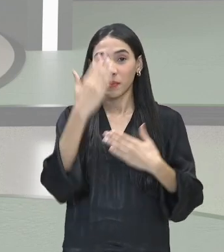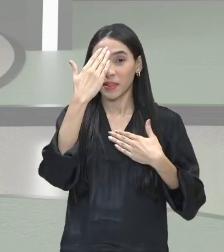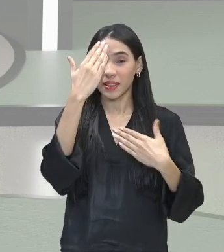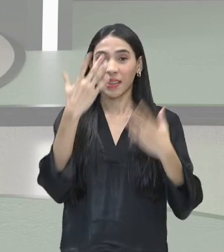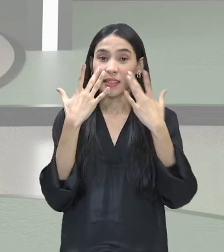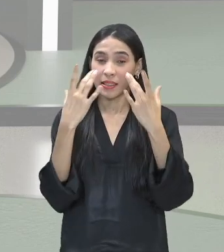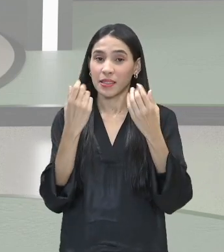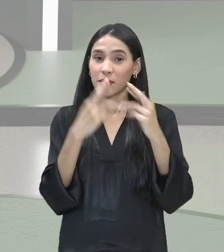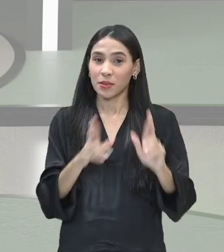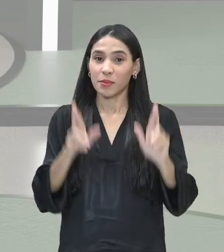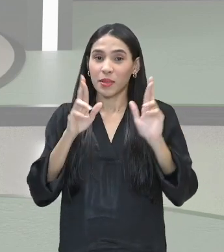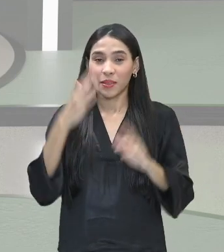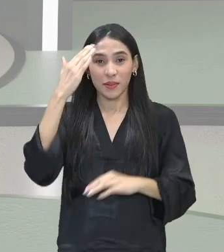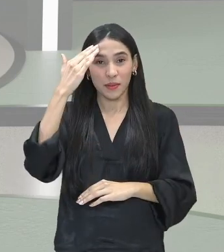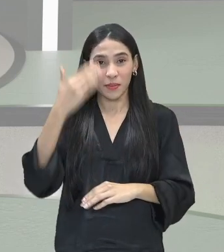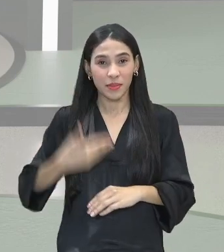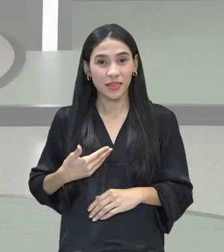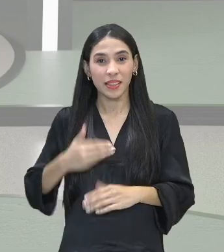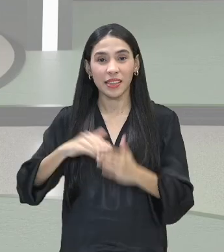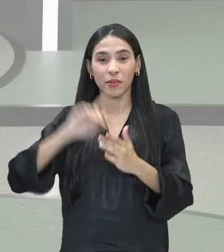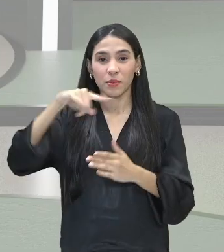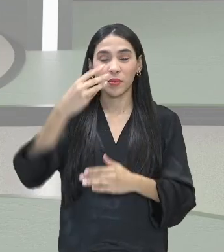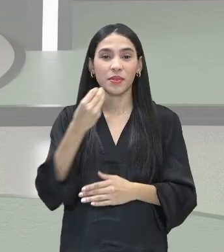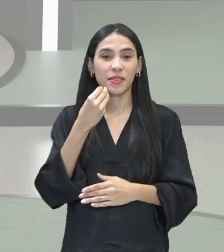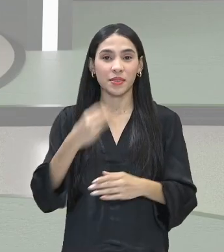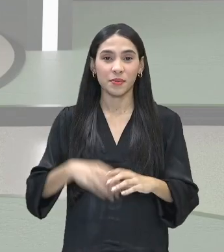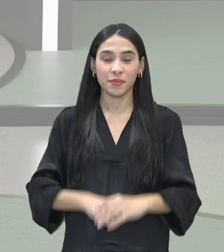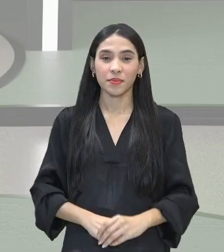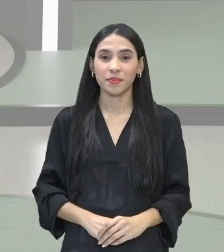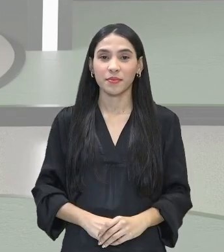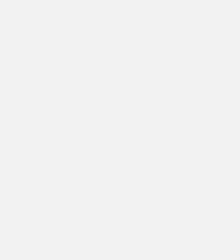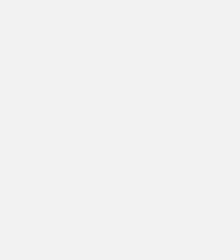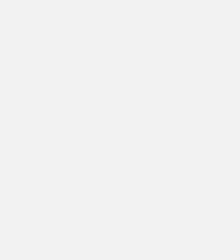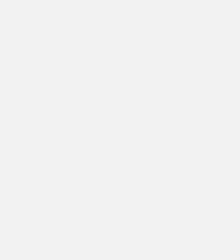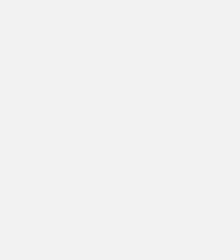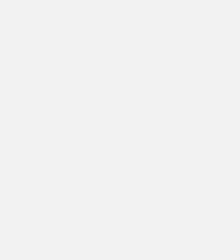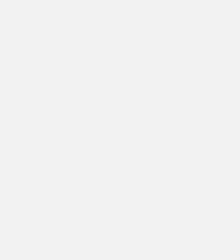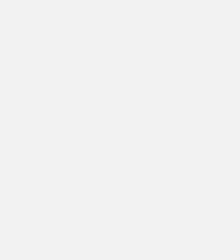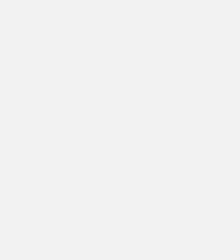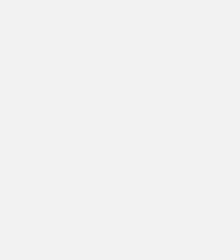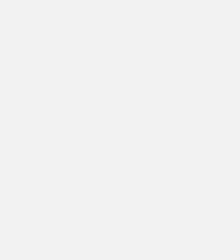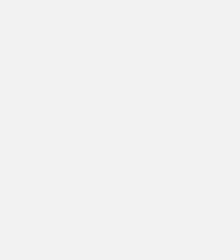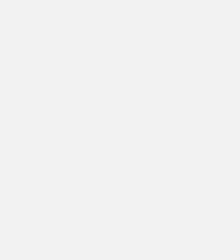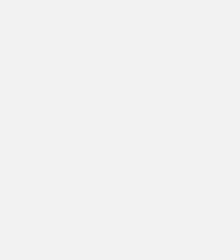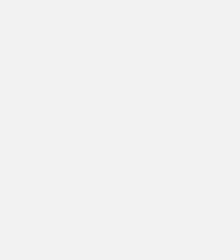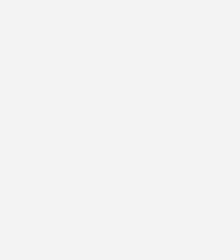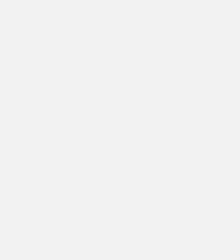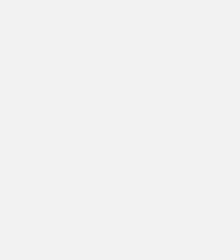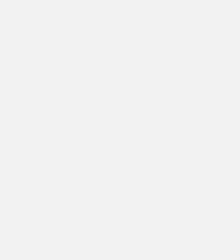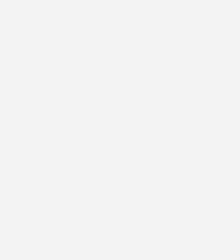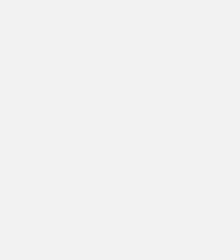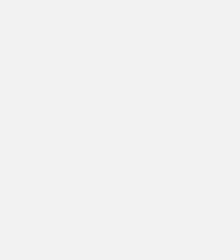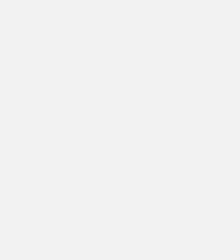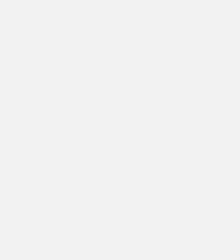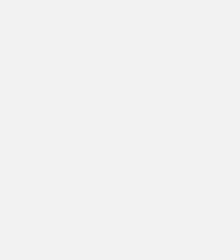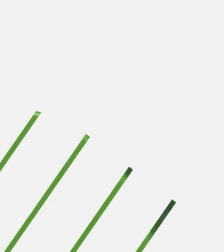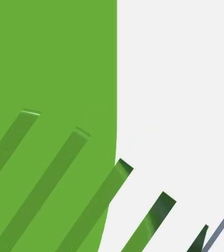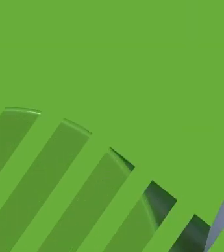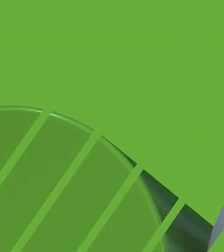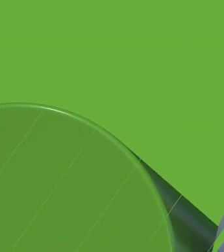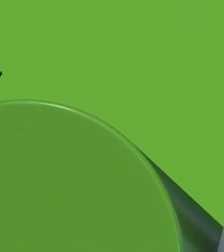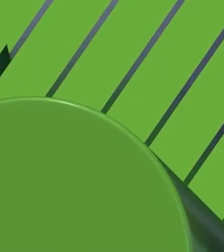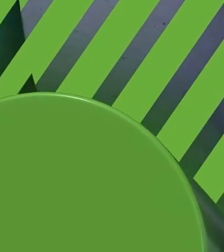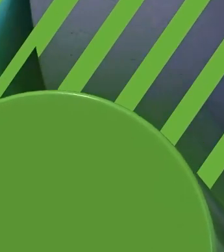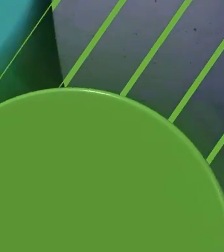atenção, espero que vocês tenham compreendido e até a próxima aula.